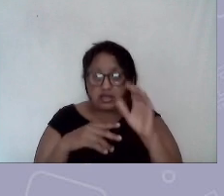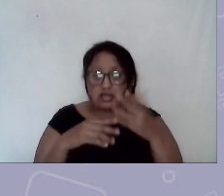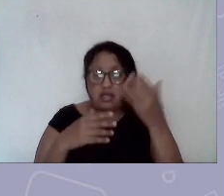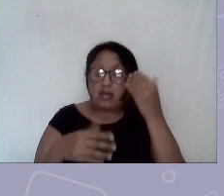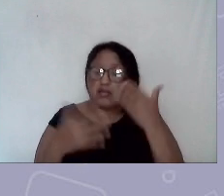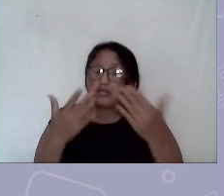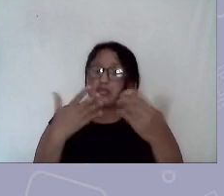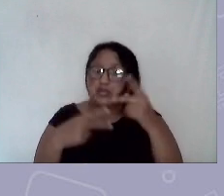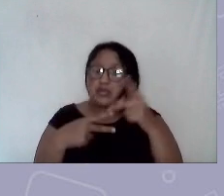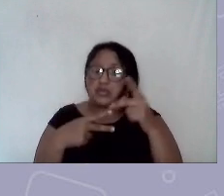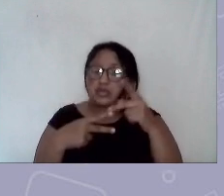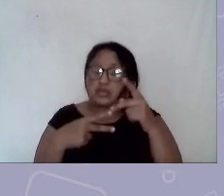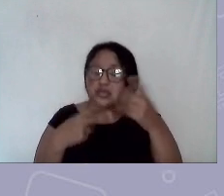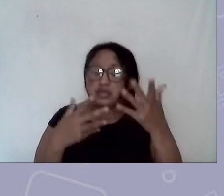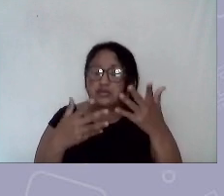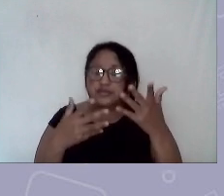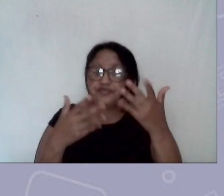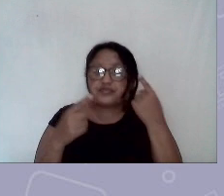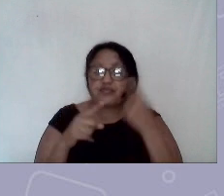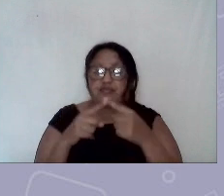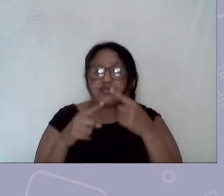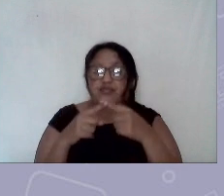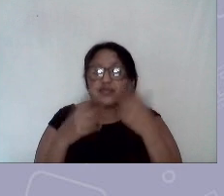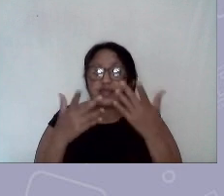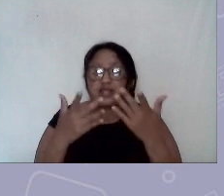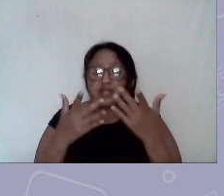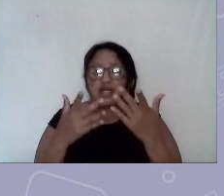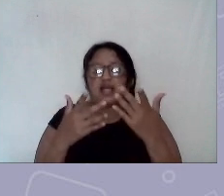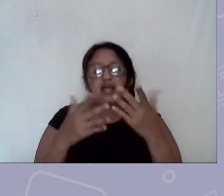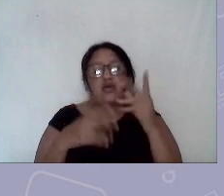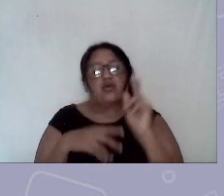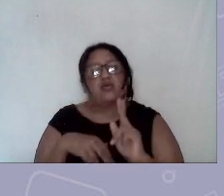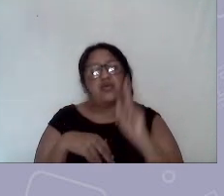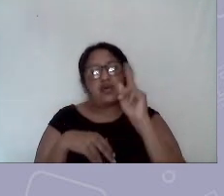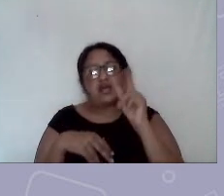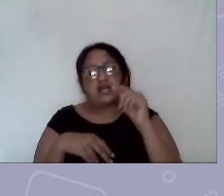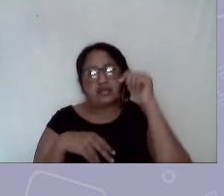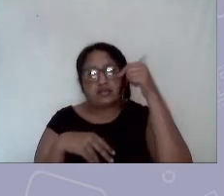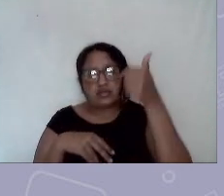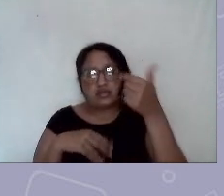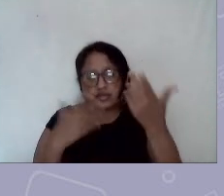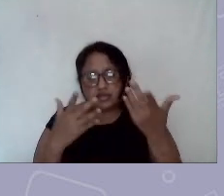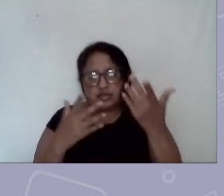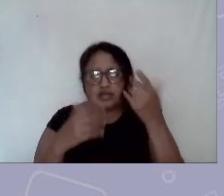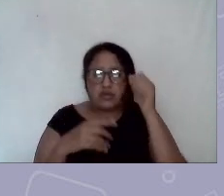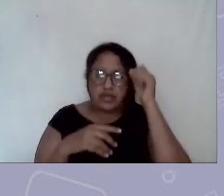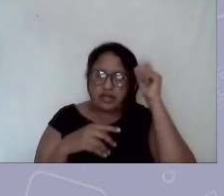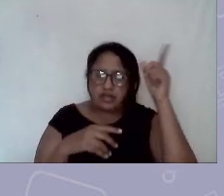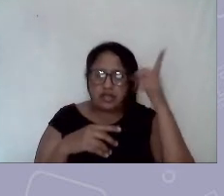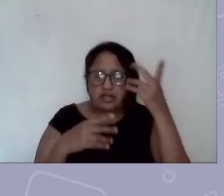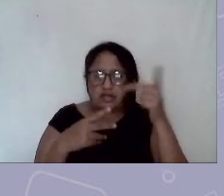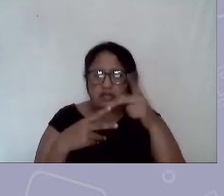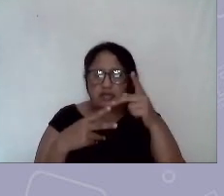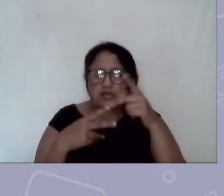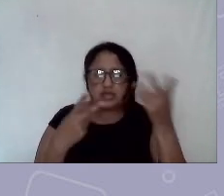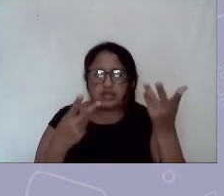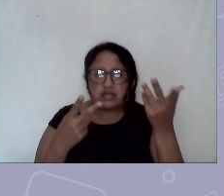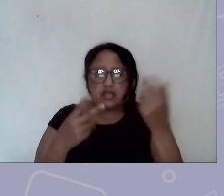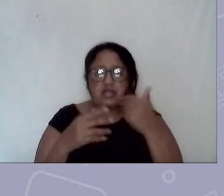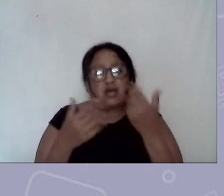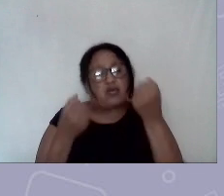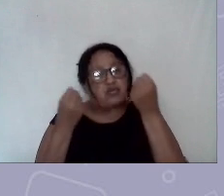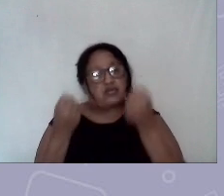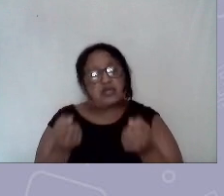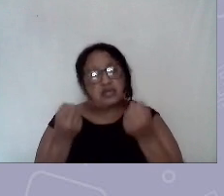constante vezes peso eu estou dizendo que é uma constante K2 certo? é só para ter uma ideia de proporcionalidade é proporcional ao peso